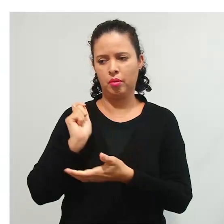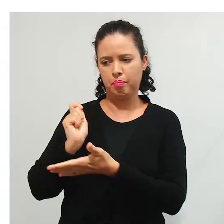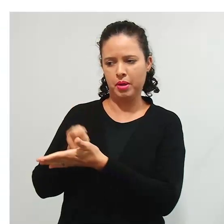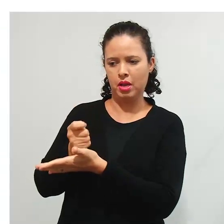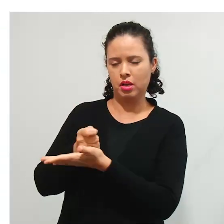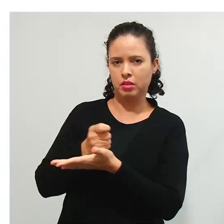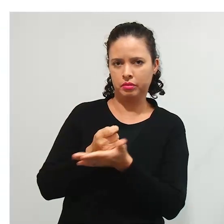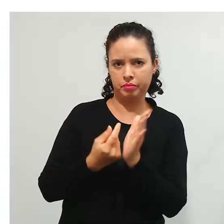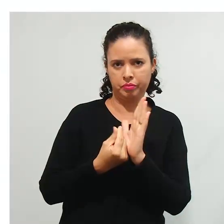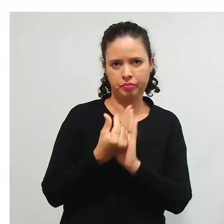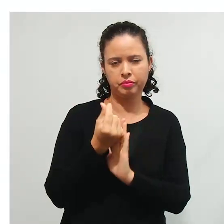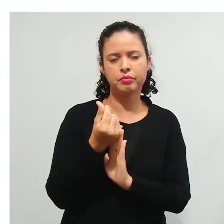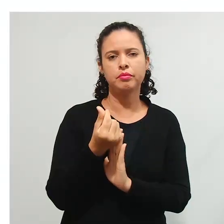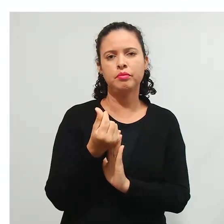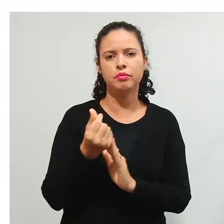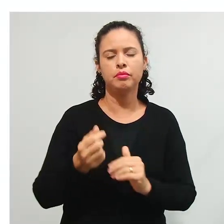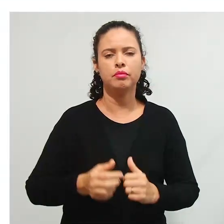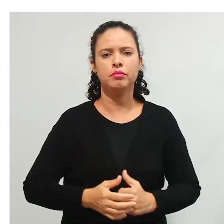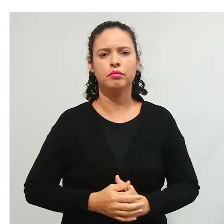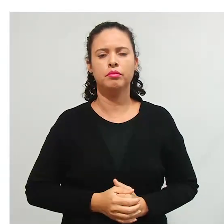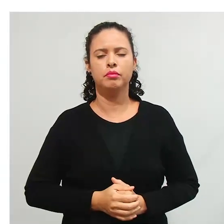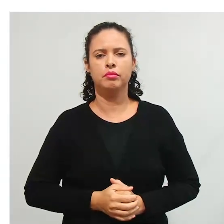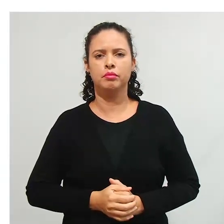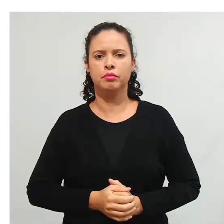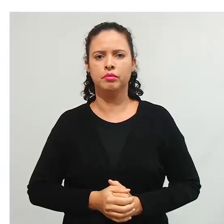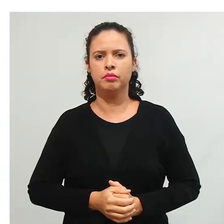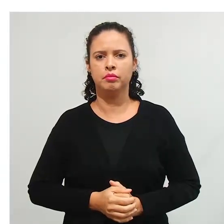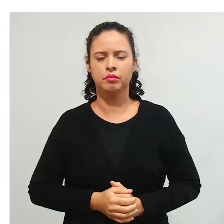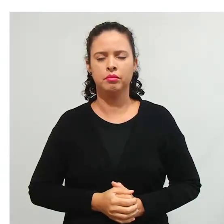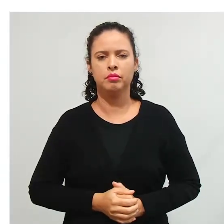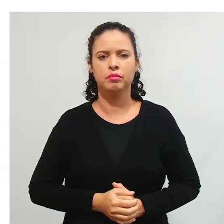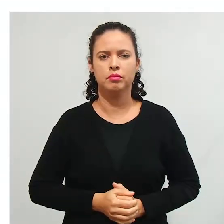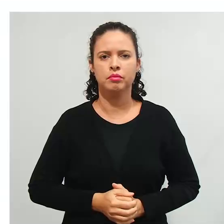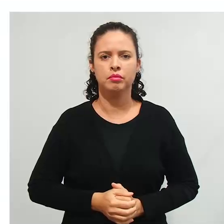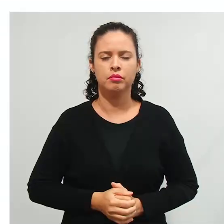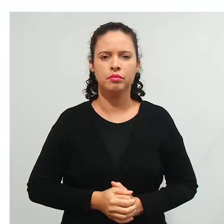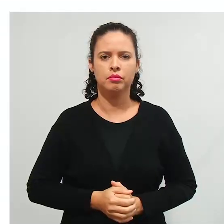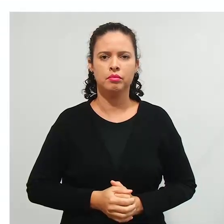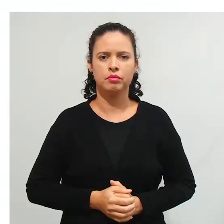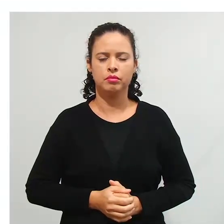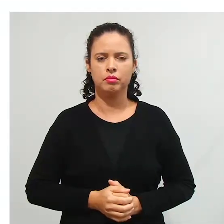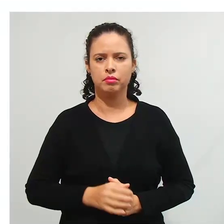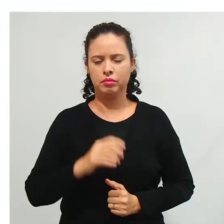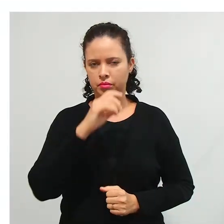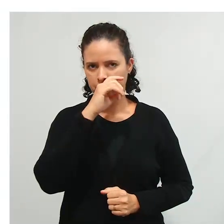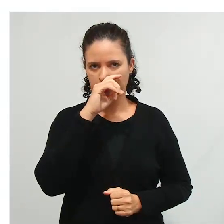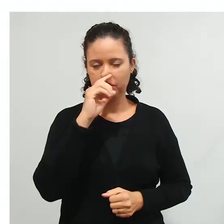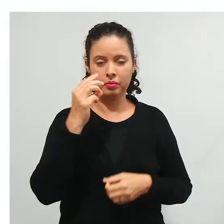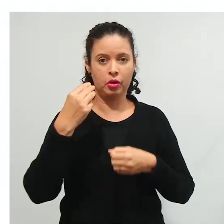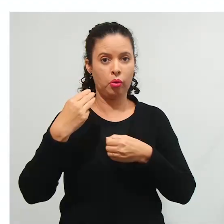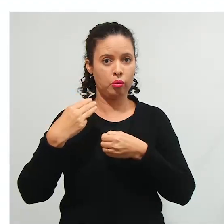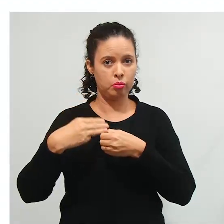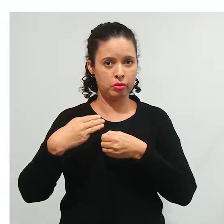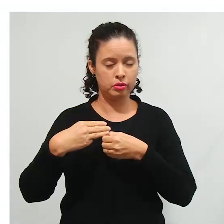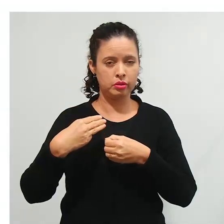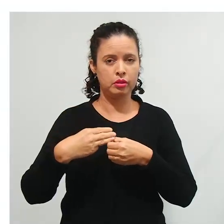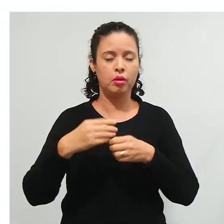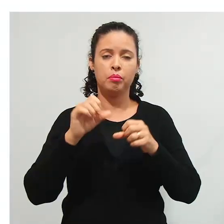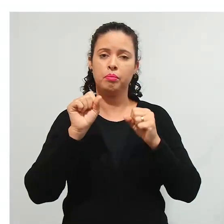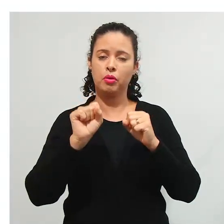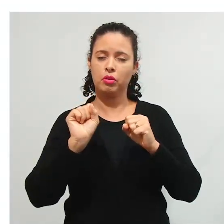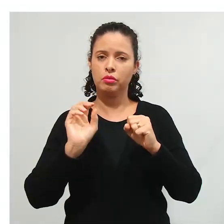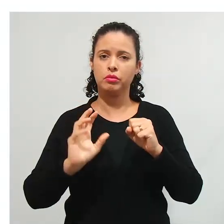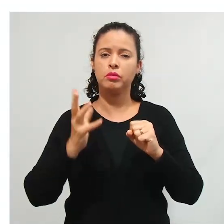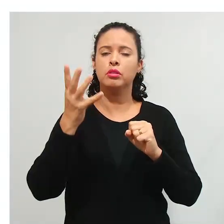executar o orçamento. No caso dos municípios, pode